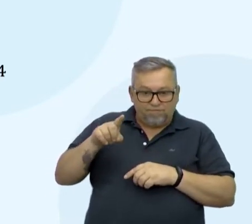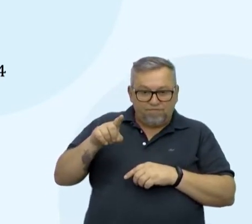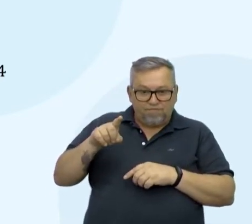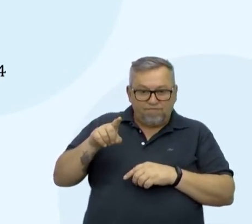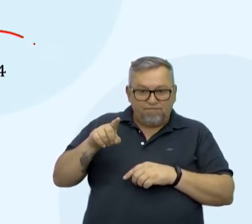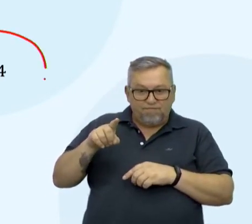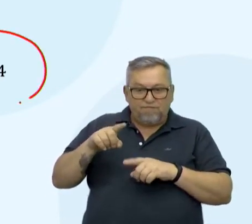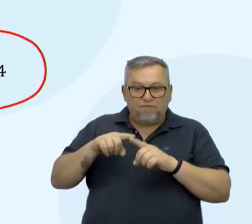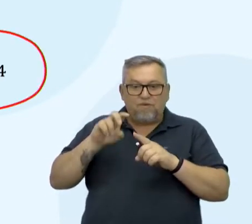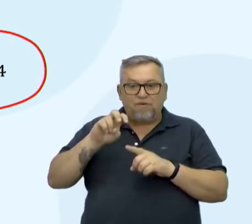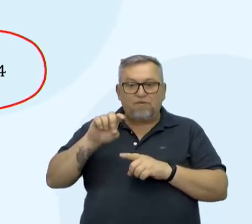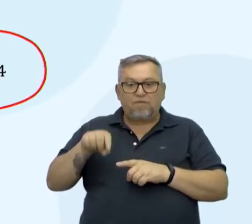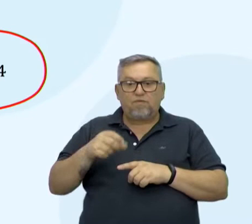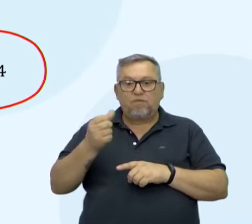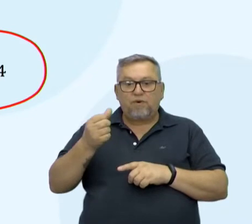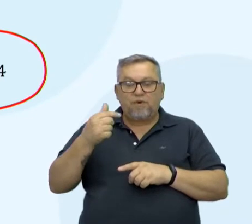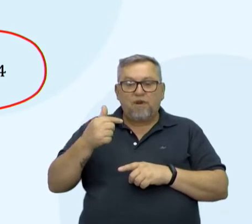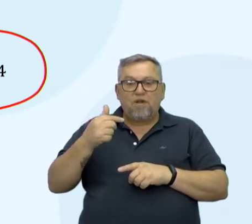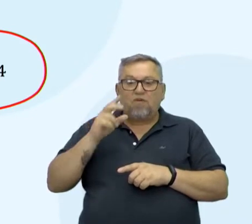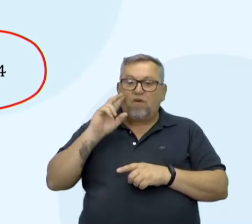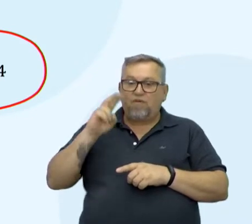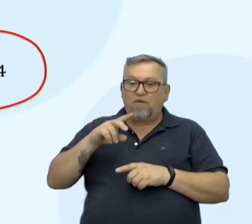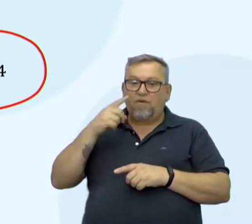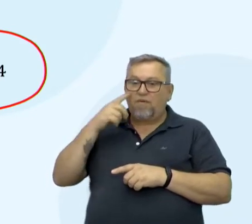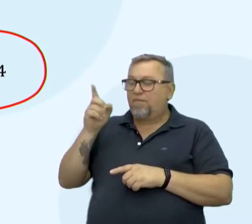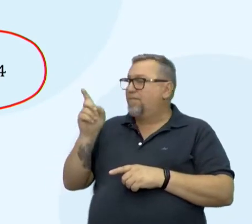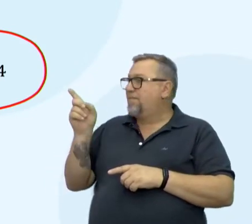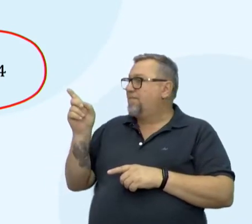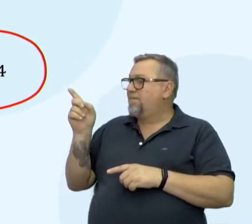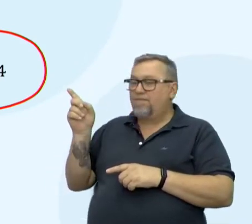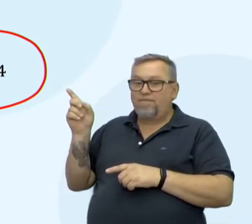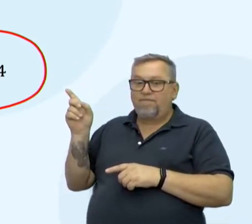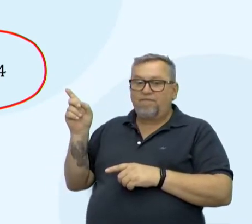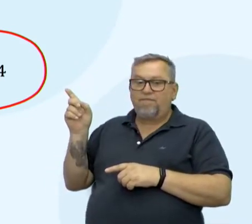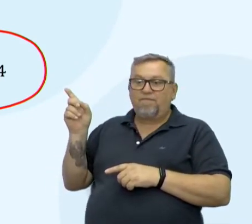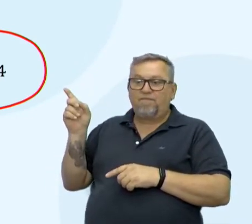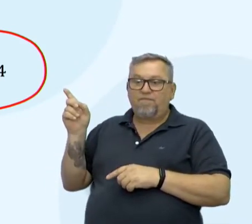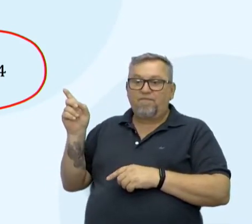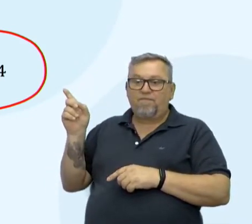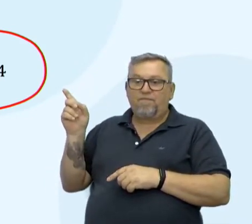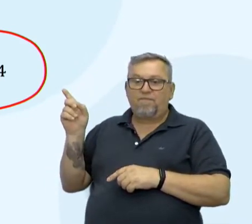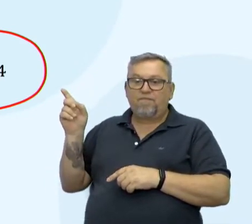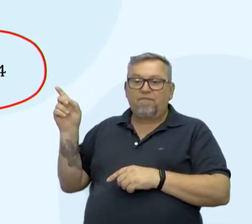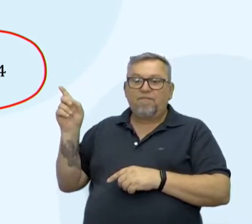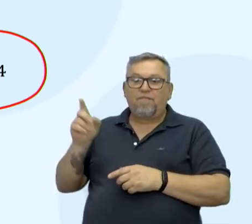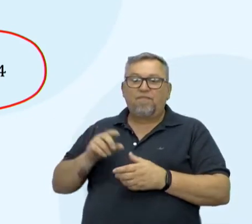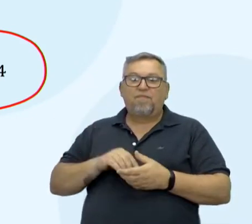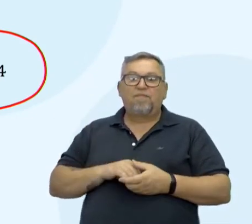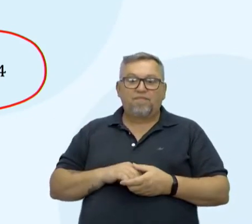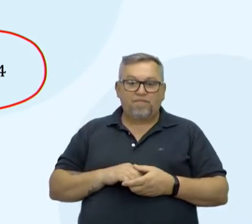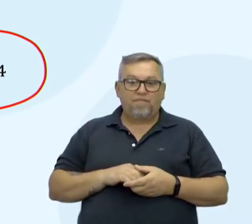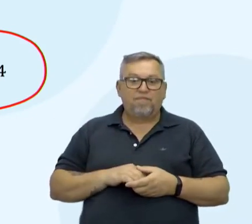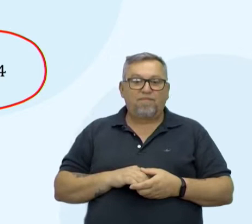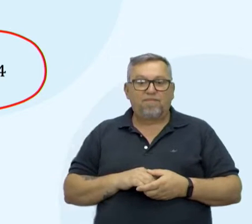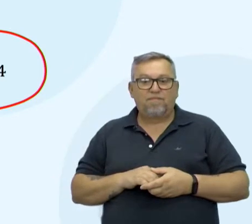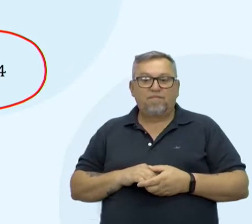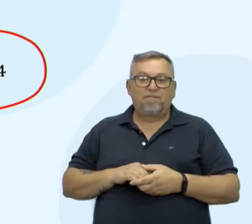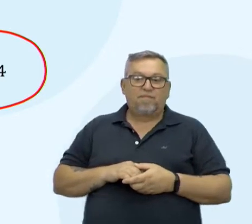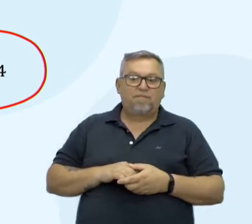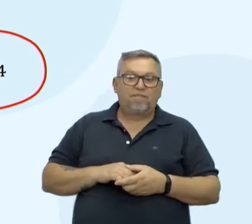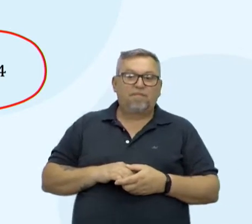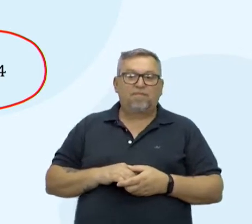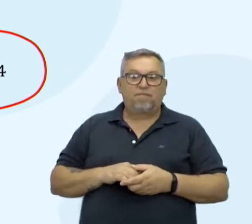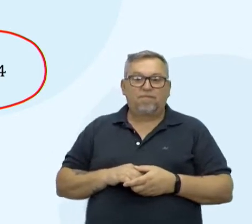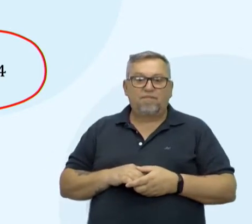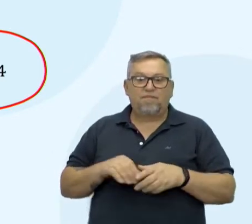esse valor aqui, ó. Se você olhar bem, ó, watts, metro quadrado, por Kelvin a quarta, né? Que é a temperatura que é dada em Kelvin.